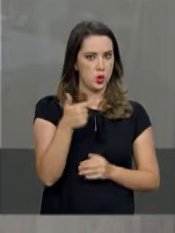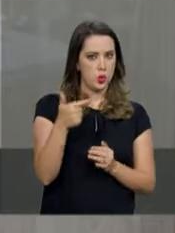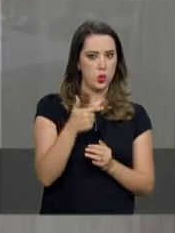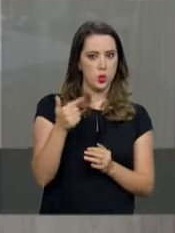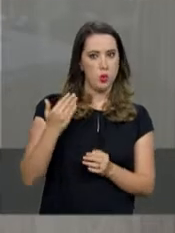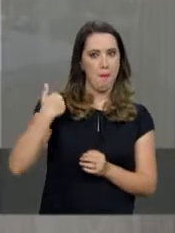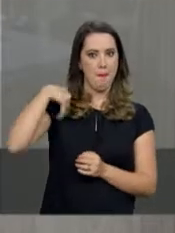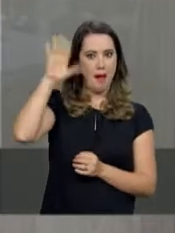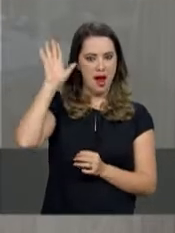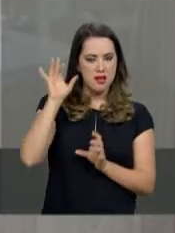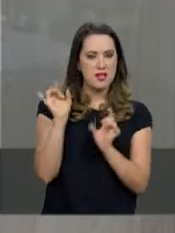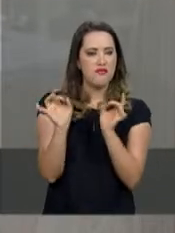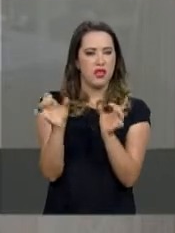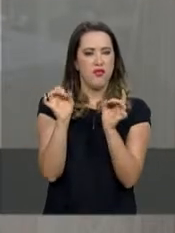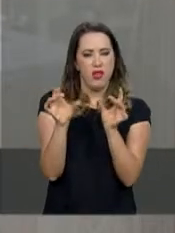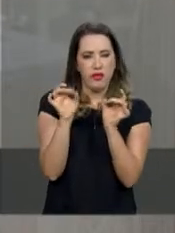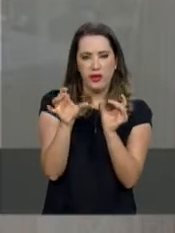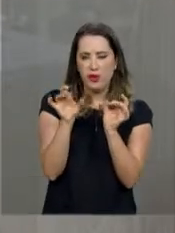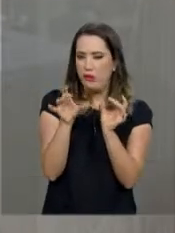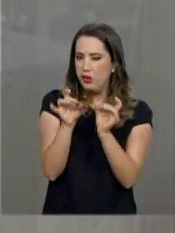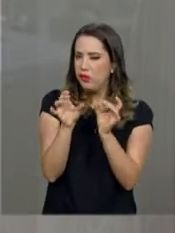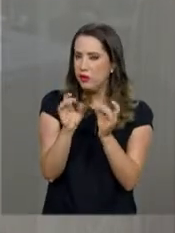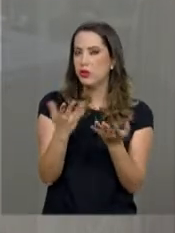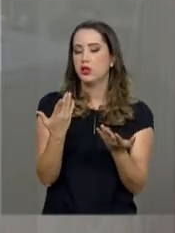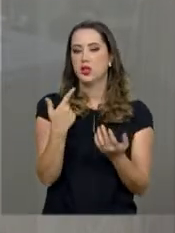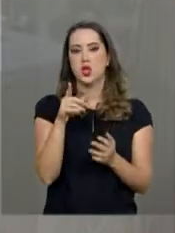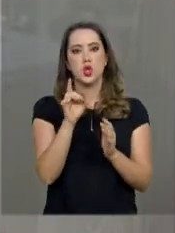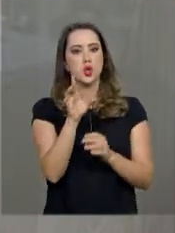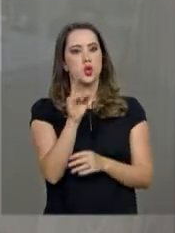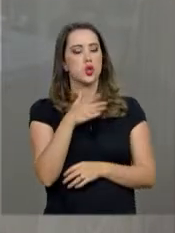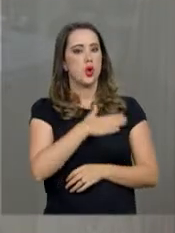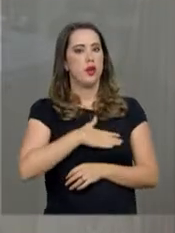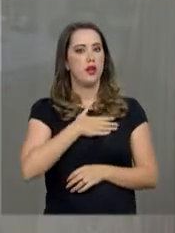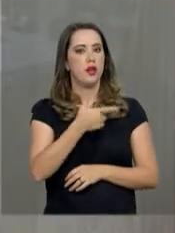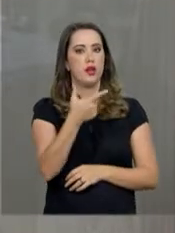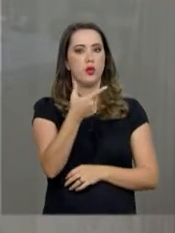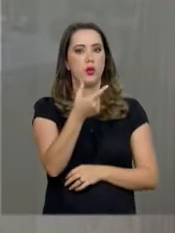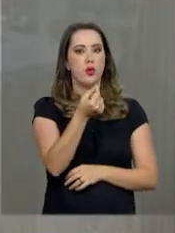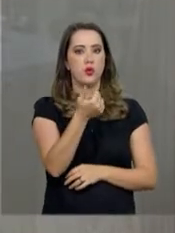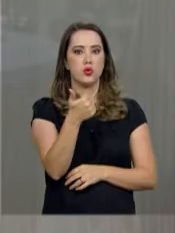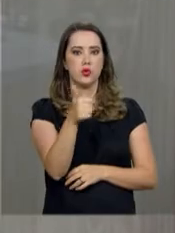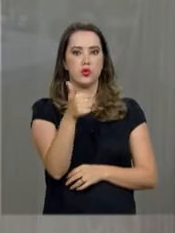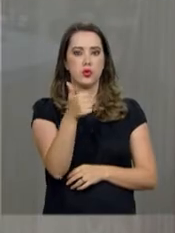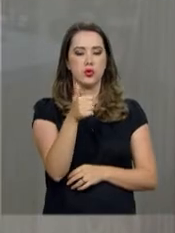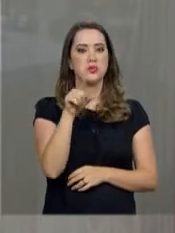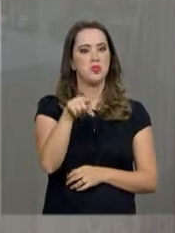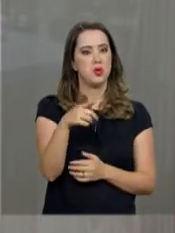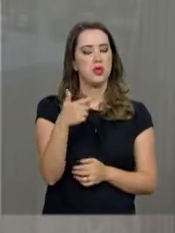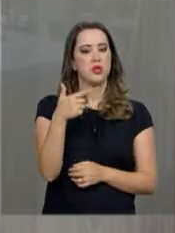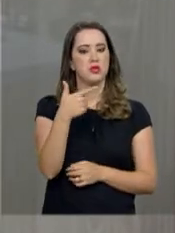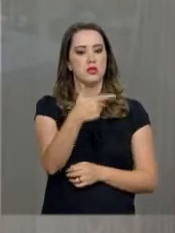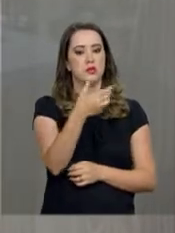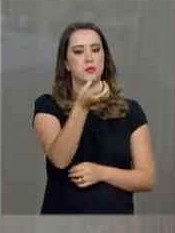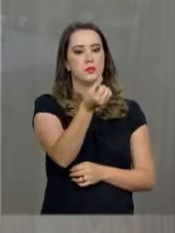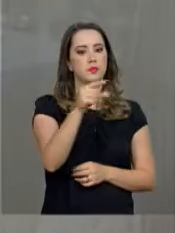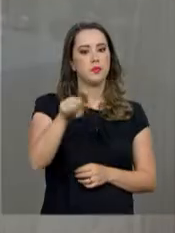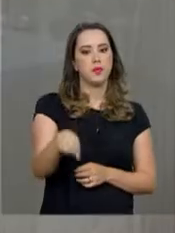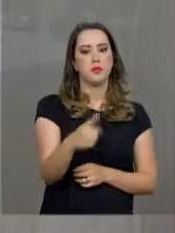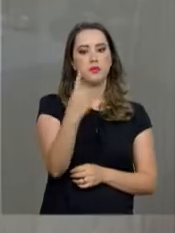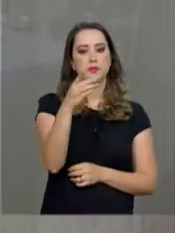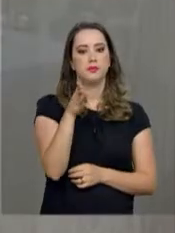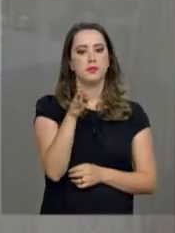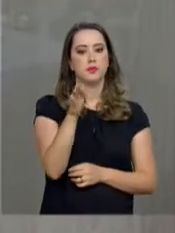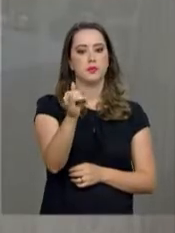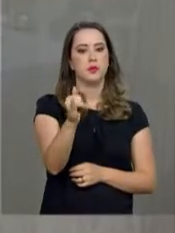agosto o único valor superior a esse foi em agosto de 2011 26,1 bilhões de dólares e